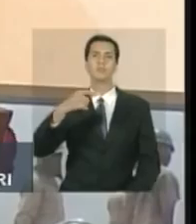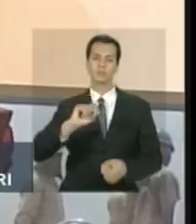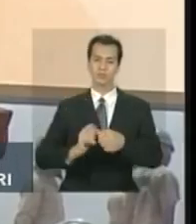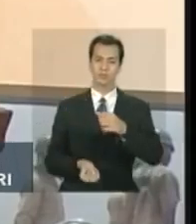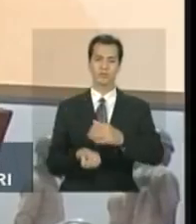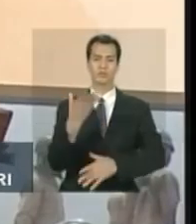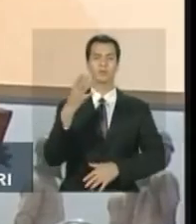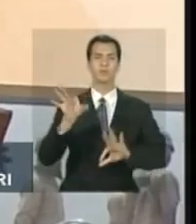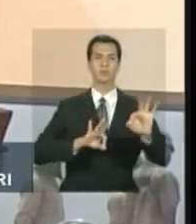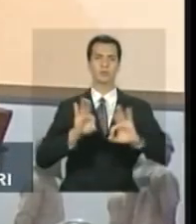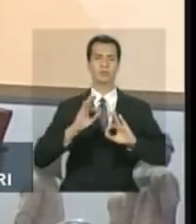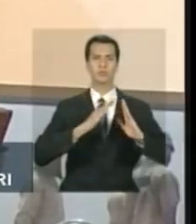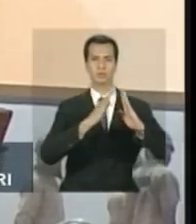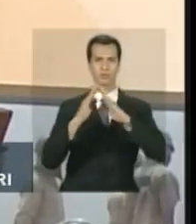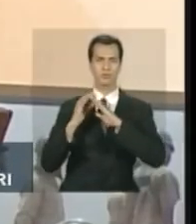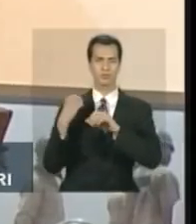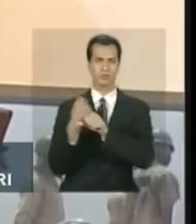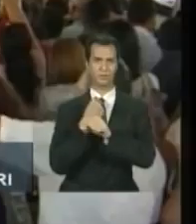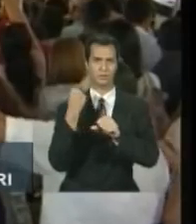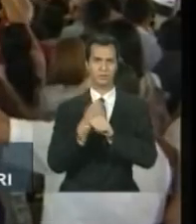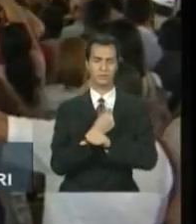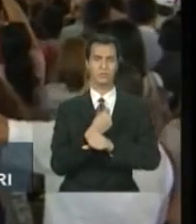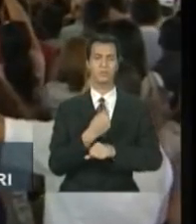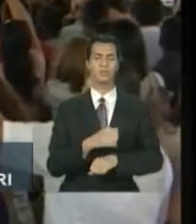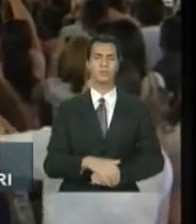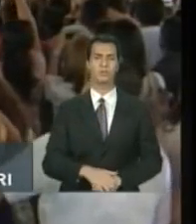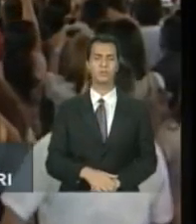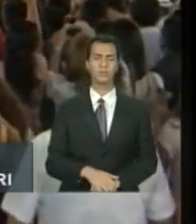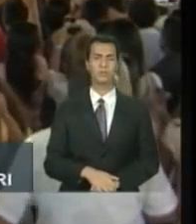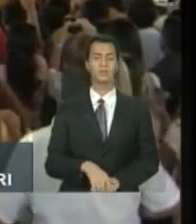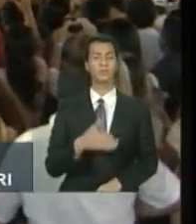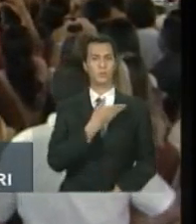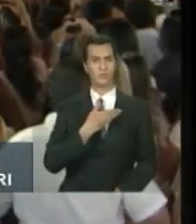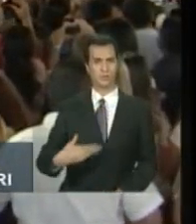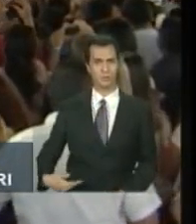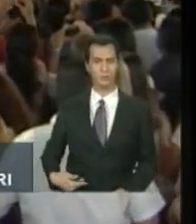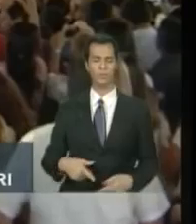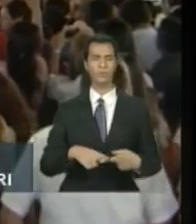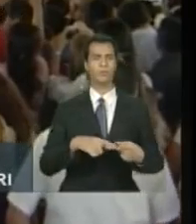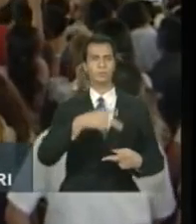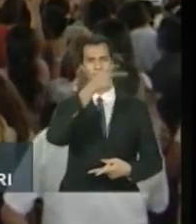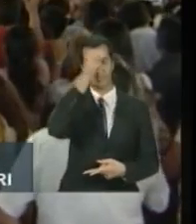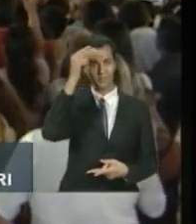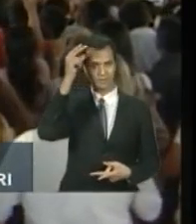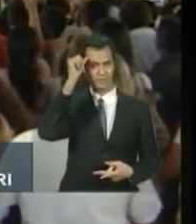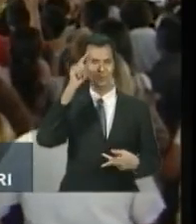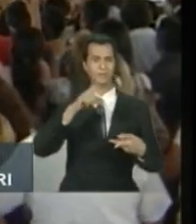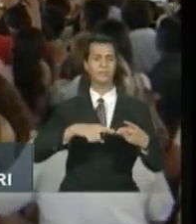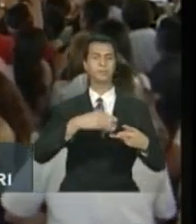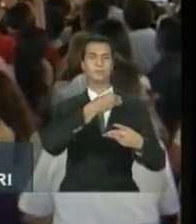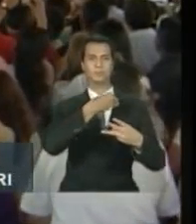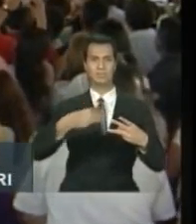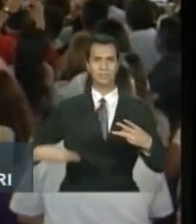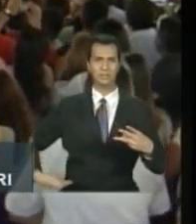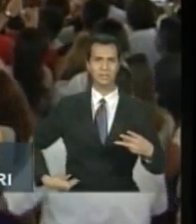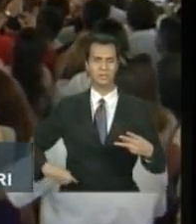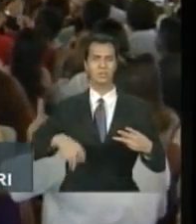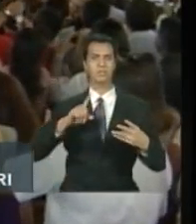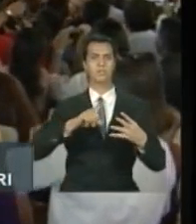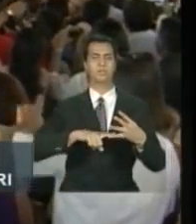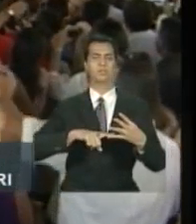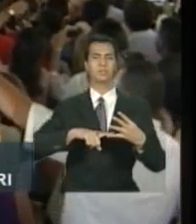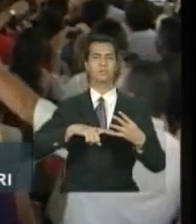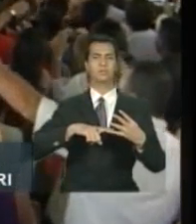Vida. O governador, o prefeito, o ministro Negro Monte, os